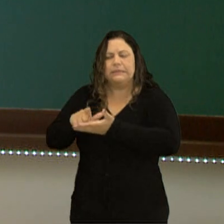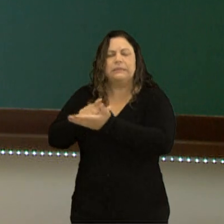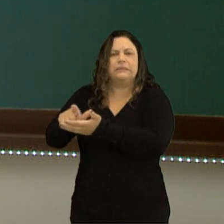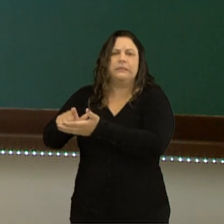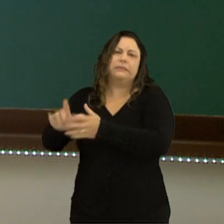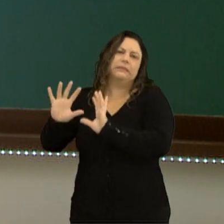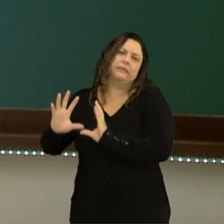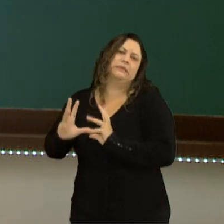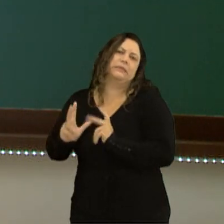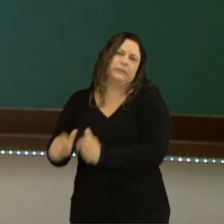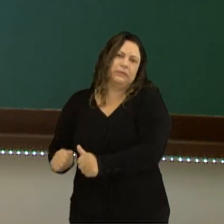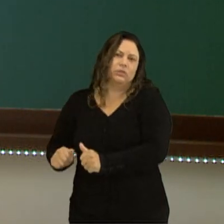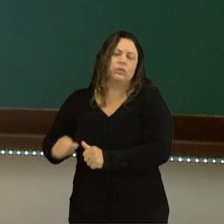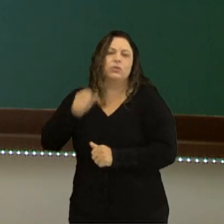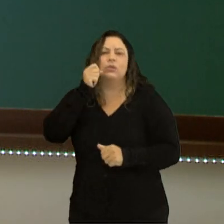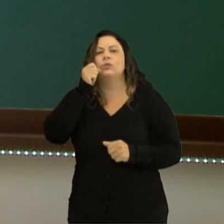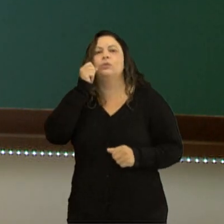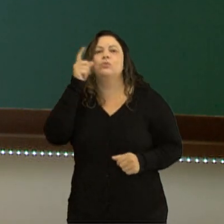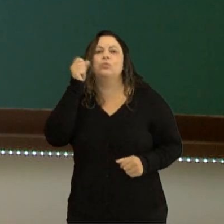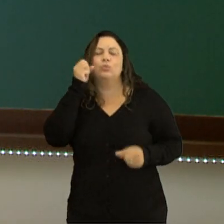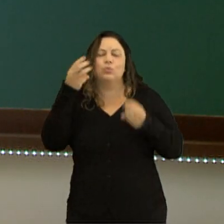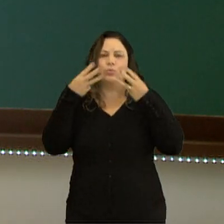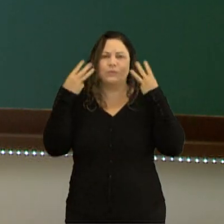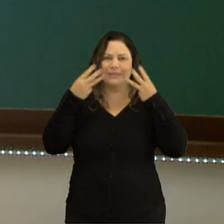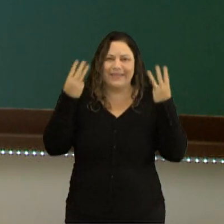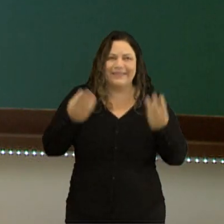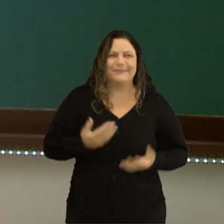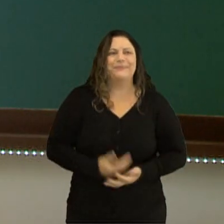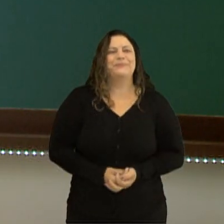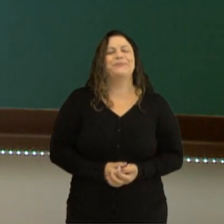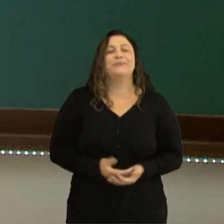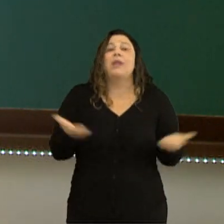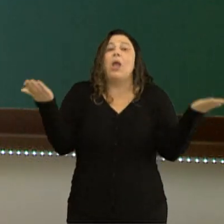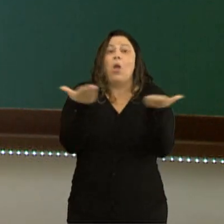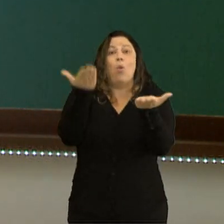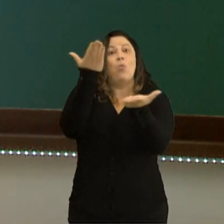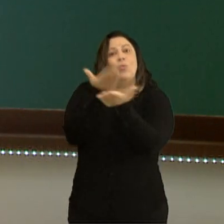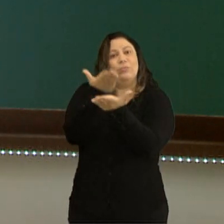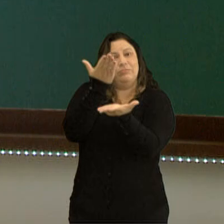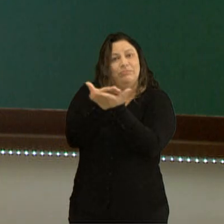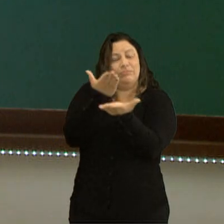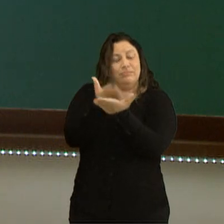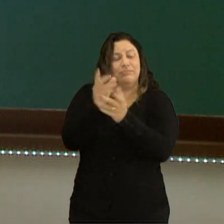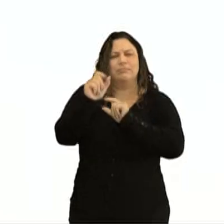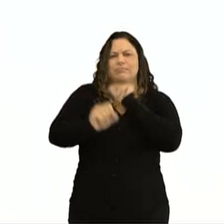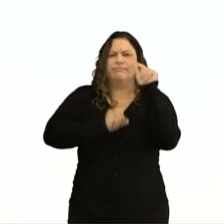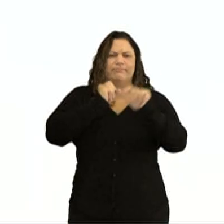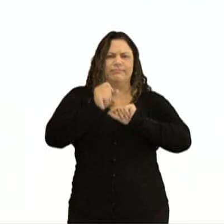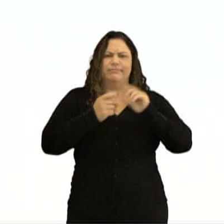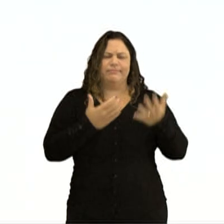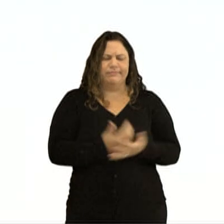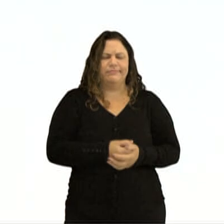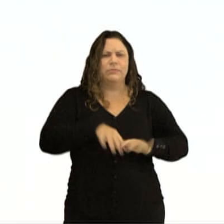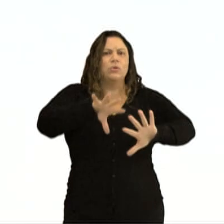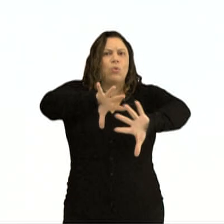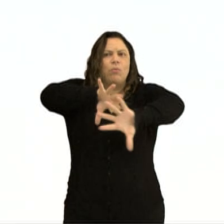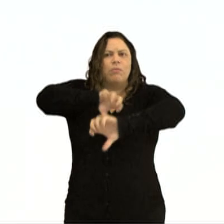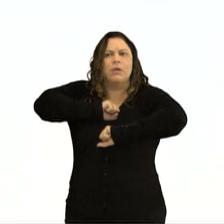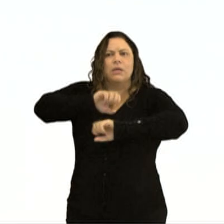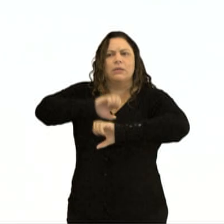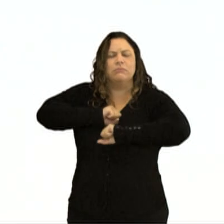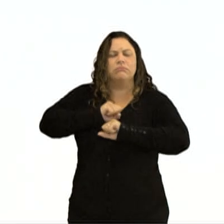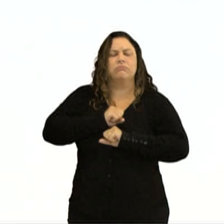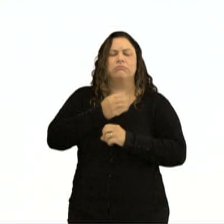gatos. O que nós vimos na aula de hoje? O processo de contaminação dos